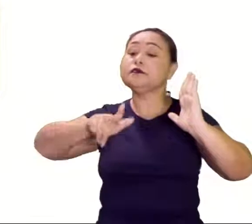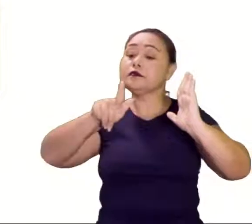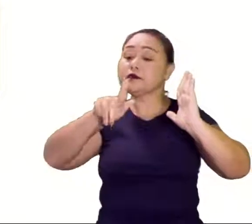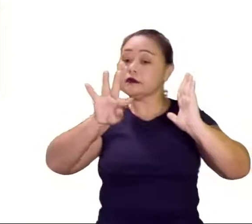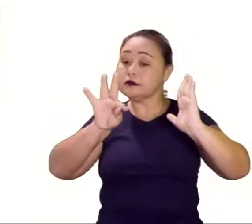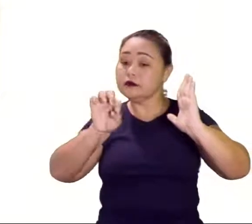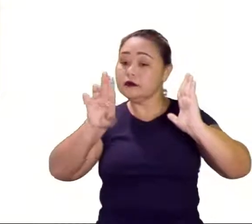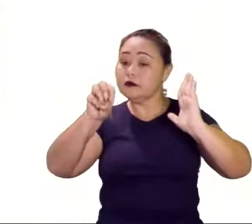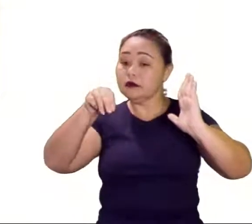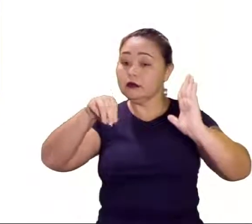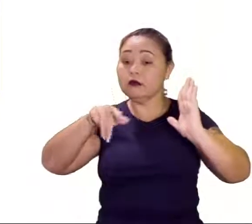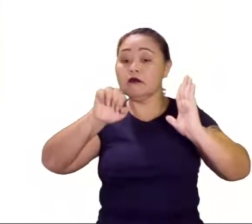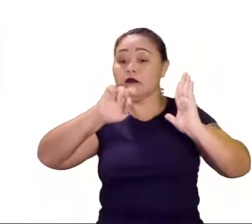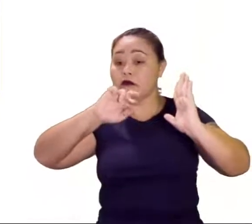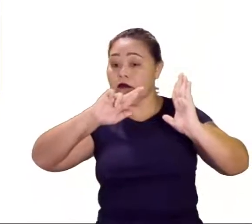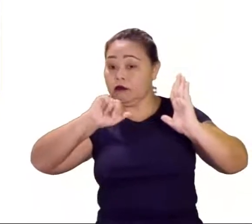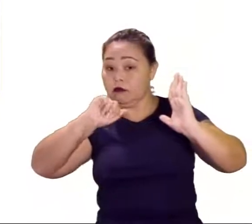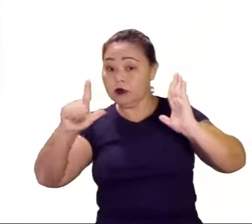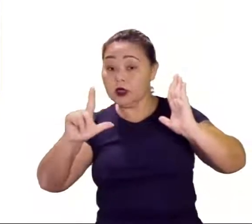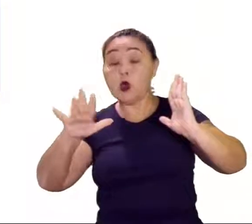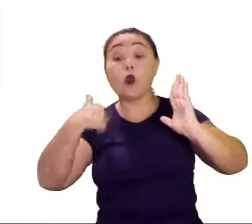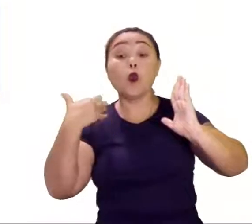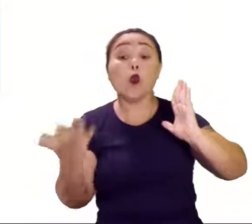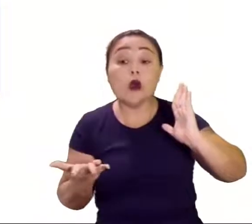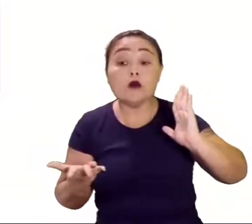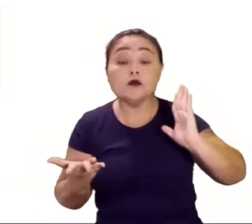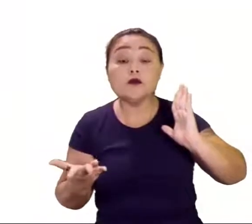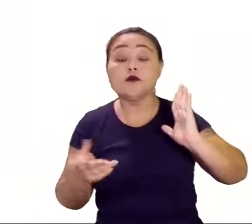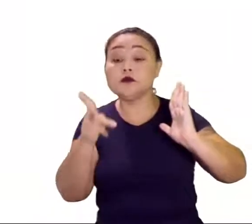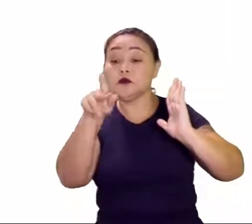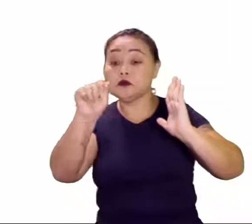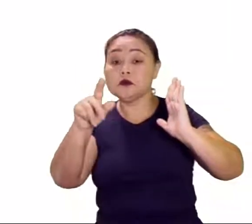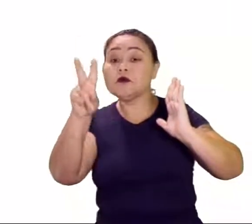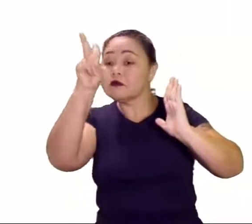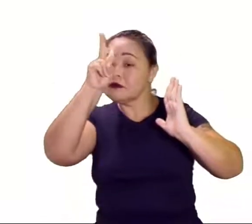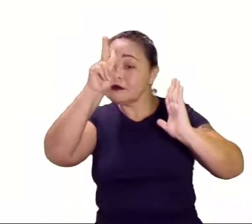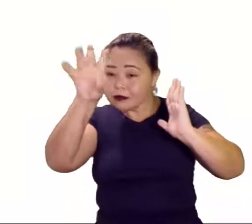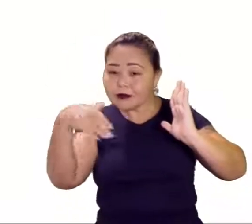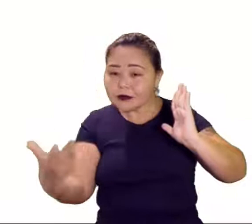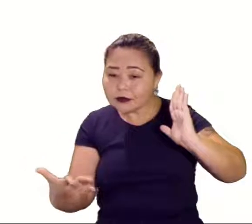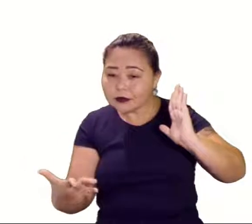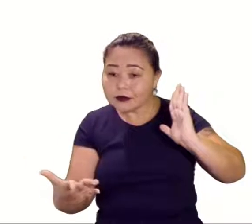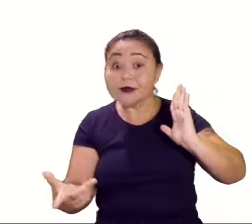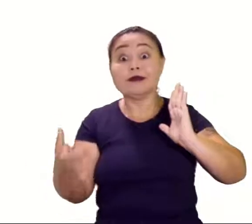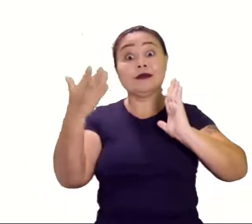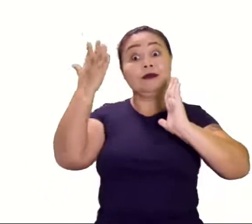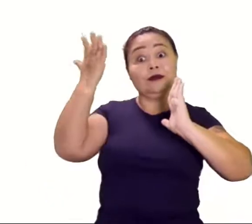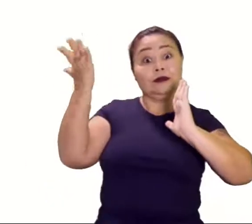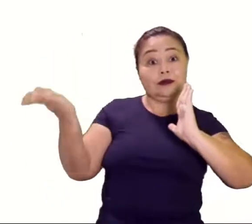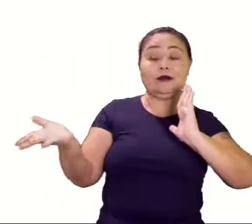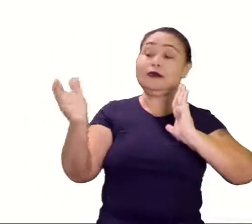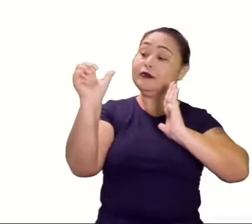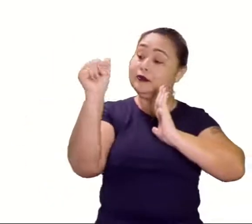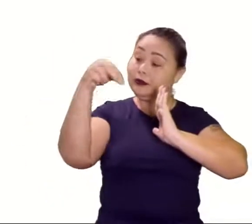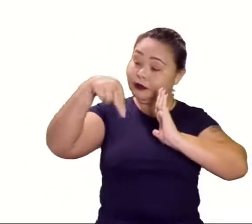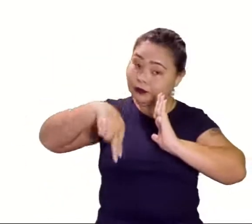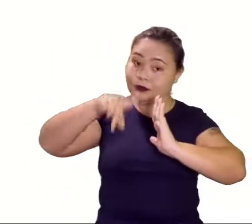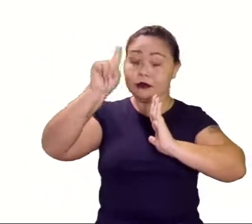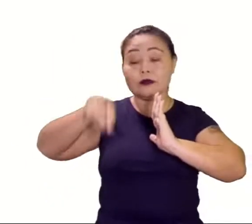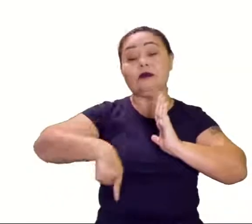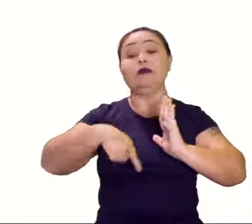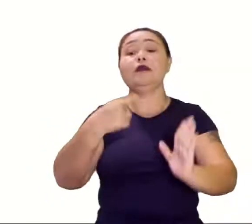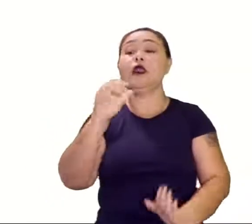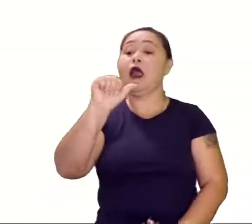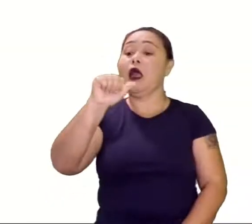lembrar? Você lembra qual que é a fórmula do termo geral da PA? Eu lembro. Então vamos ver. A n é igual a